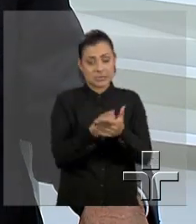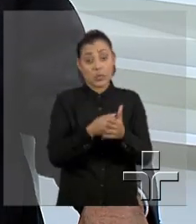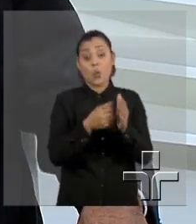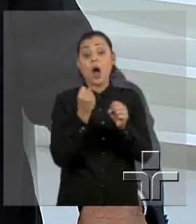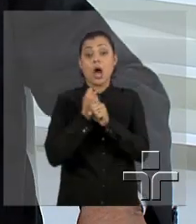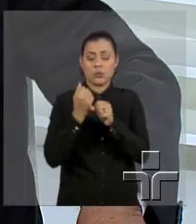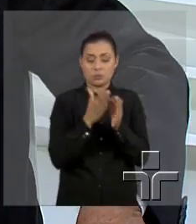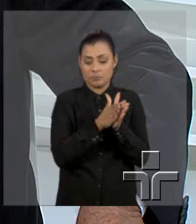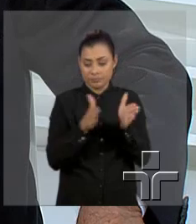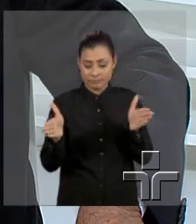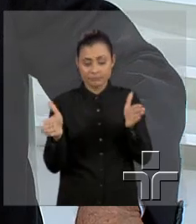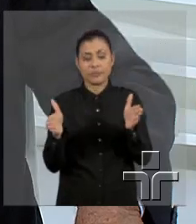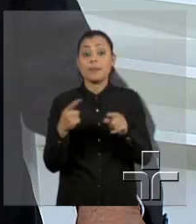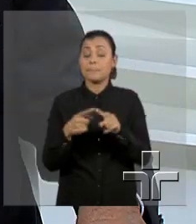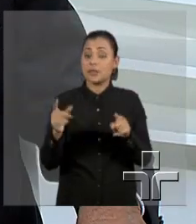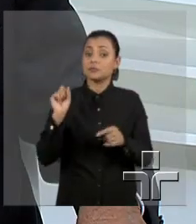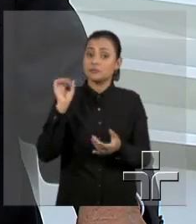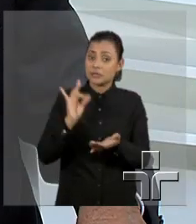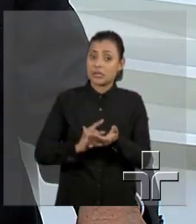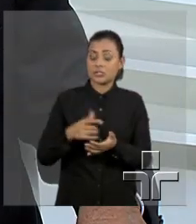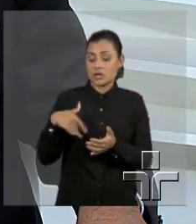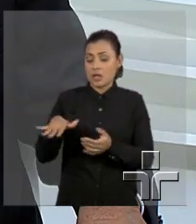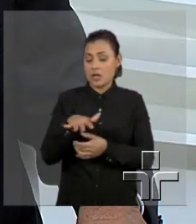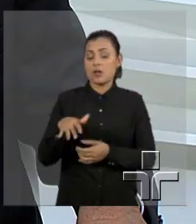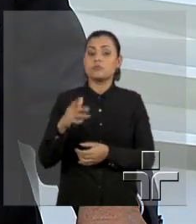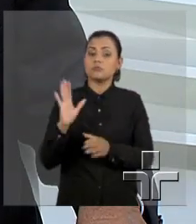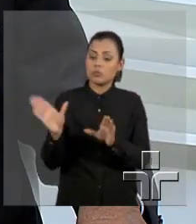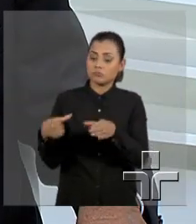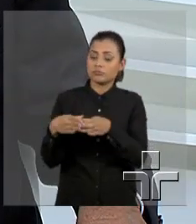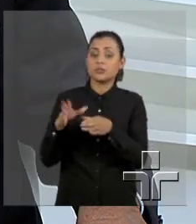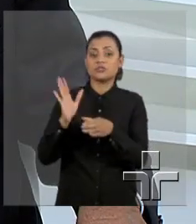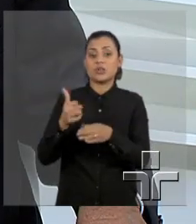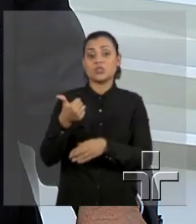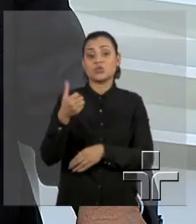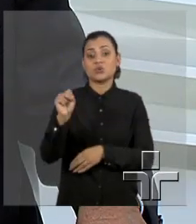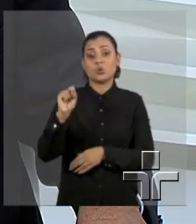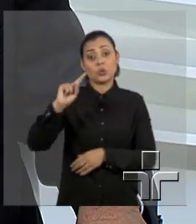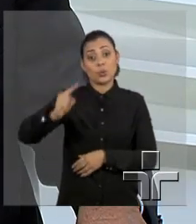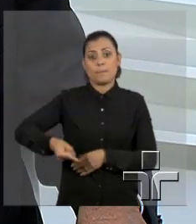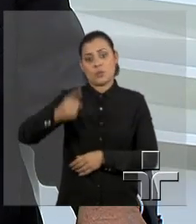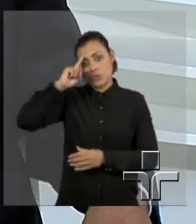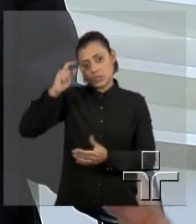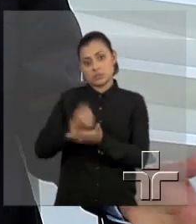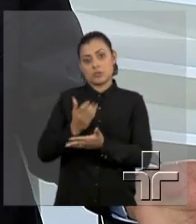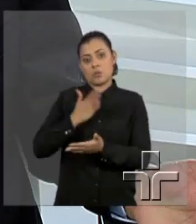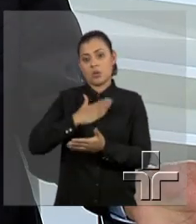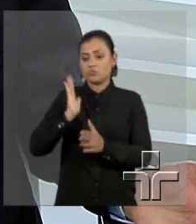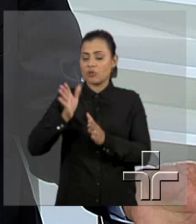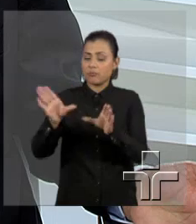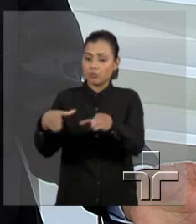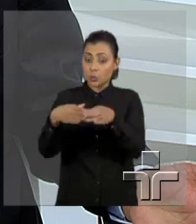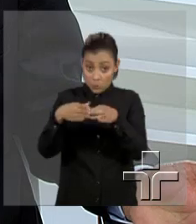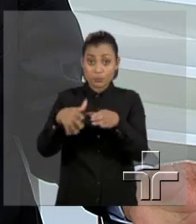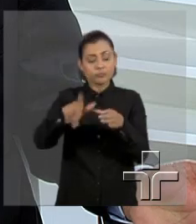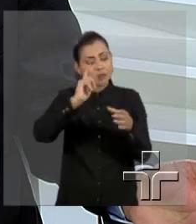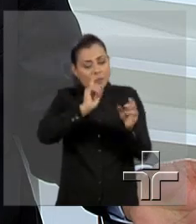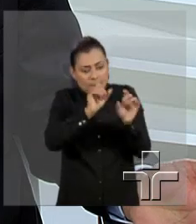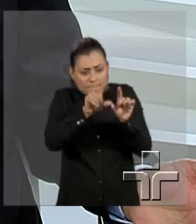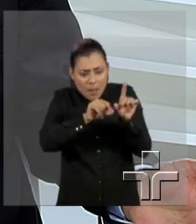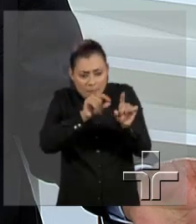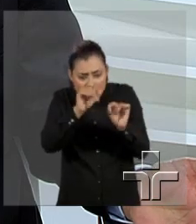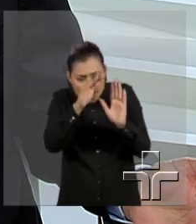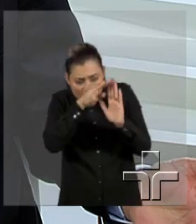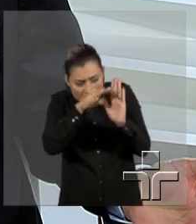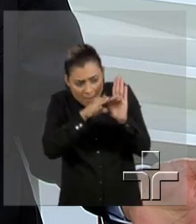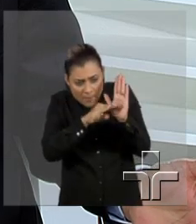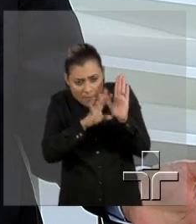Supremo, concomitantemente com o eleitoral, eu havia produzido mais de 18 mil decisões. 18 mil decisões. Quantas